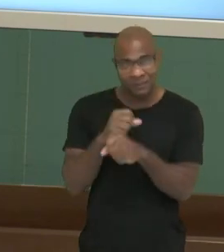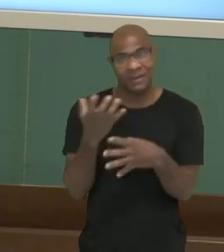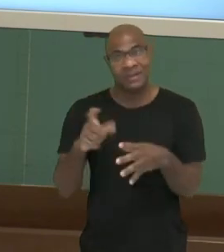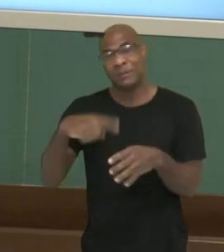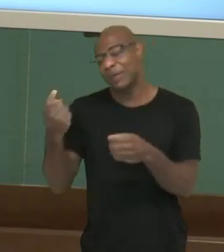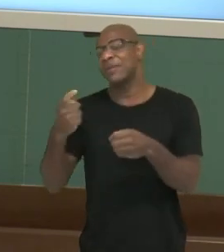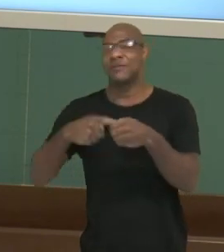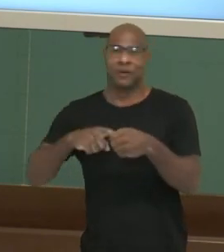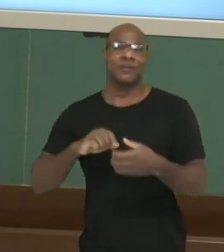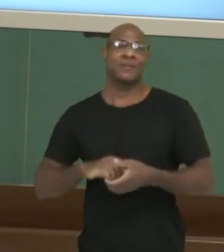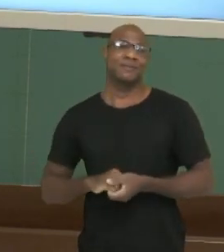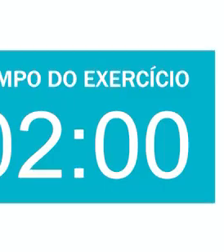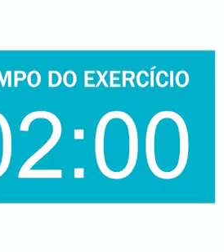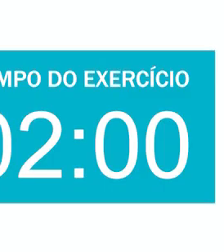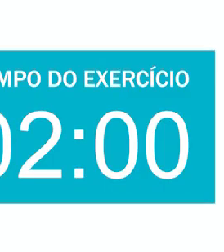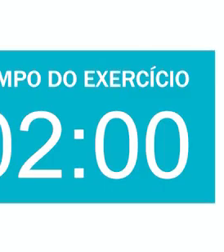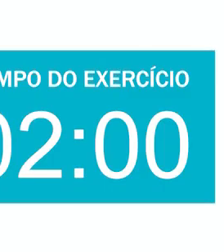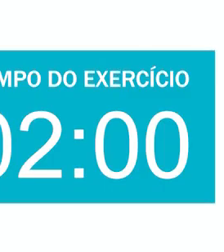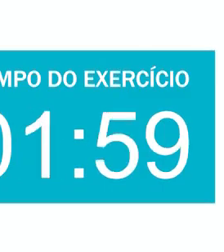gente já volta.